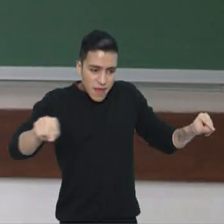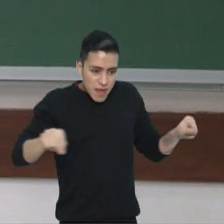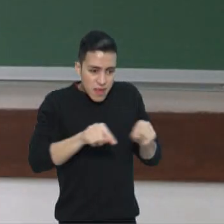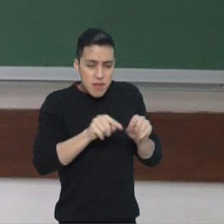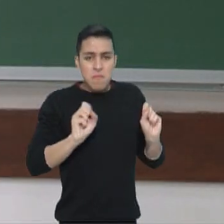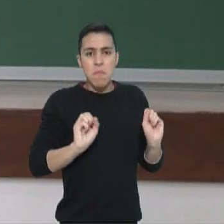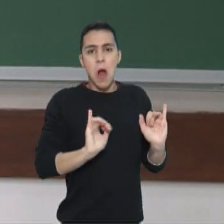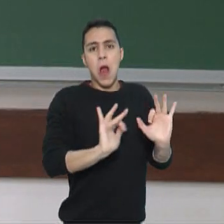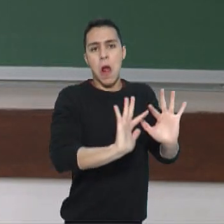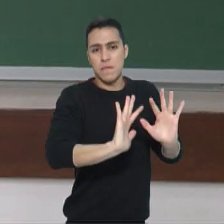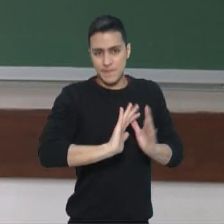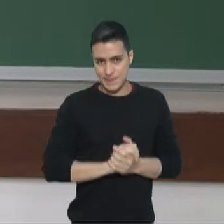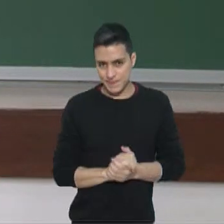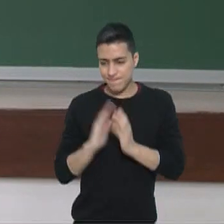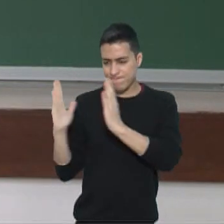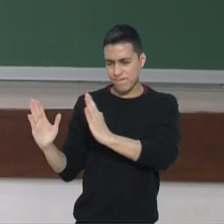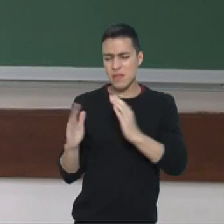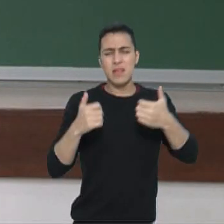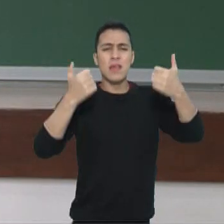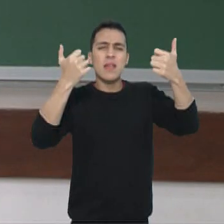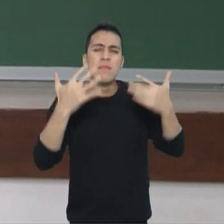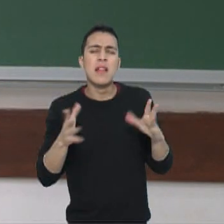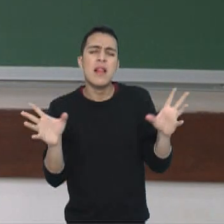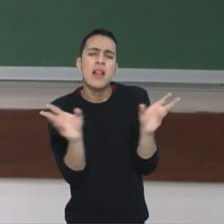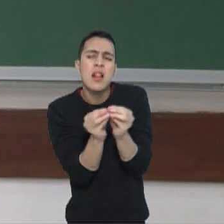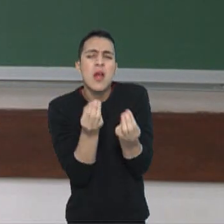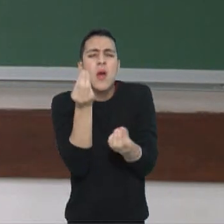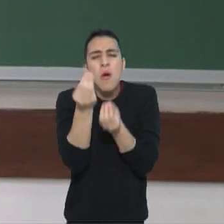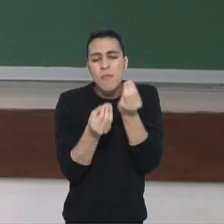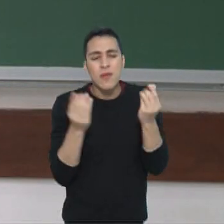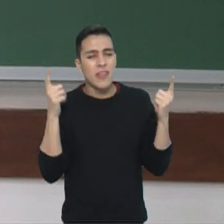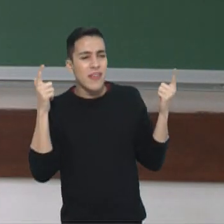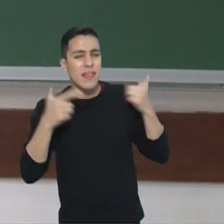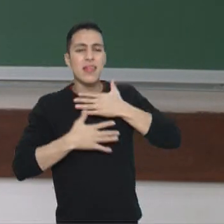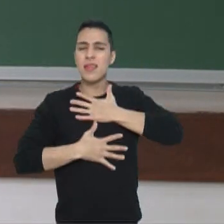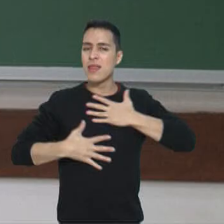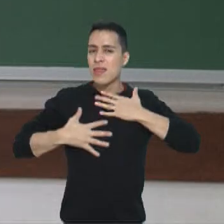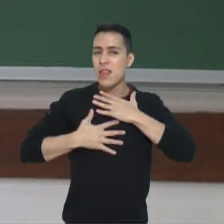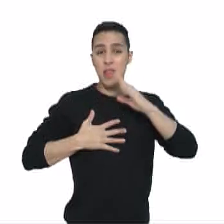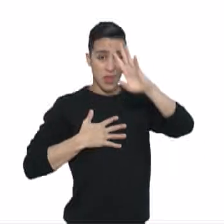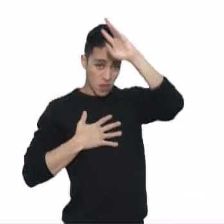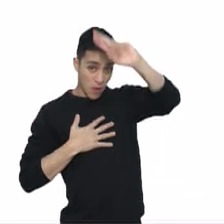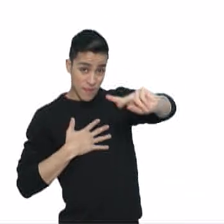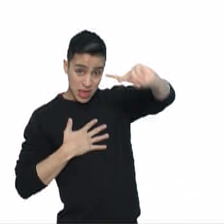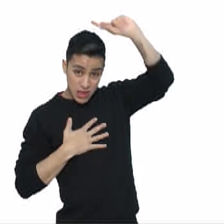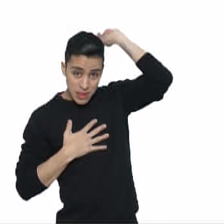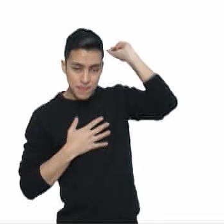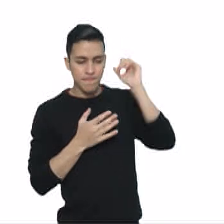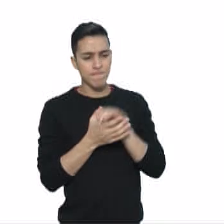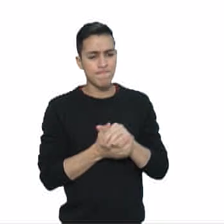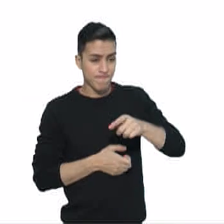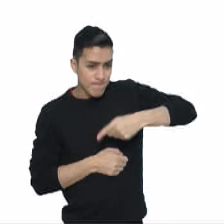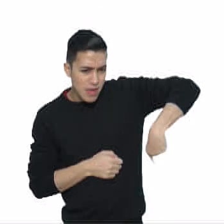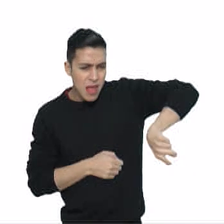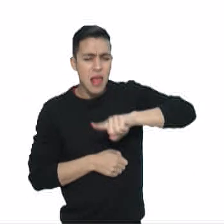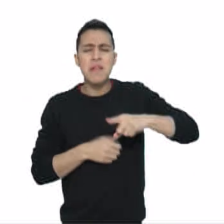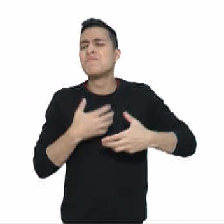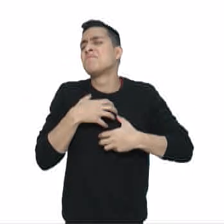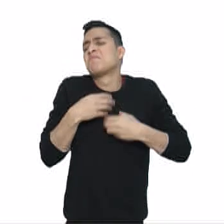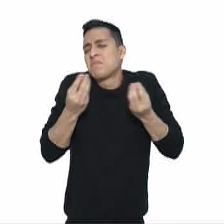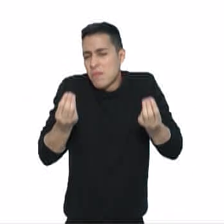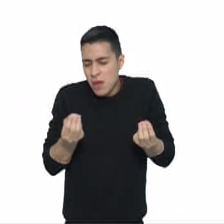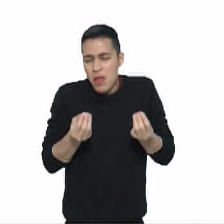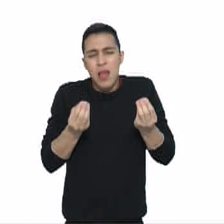Pessoal, vamos falar um pouquinho sobre a diversão e o lazer em Roma Antiga? Então vamos lá. Os romanos costumavam se divertir